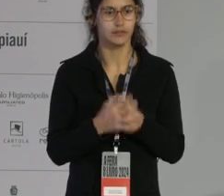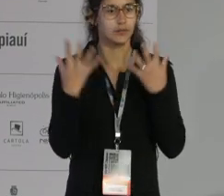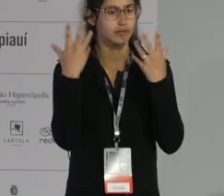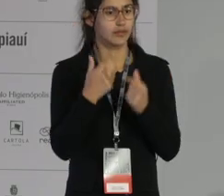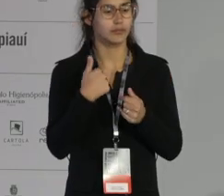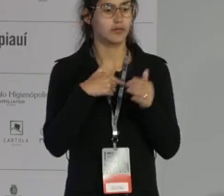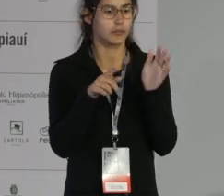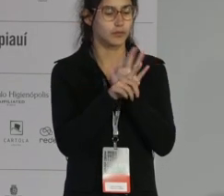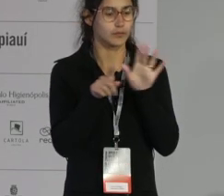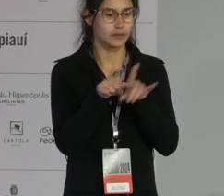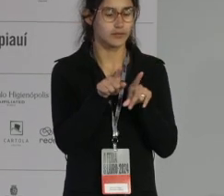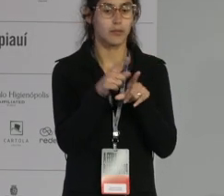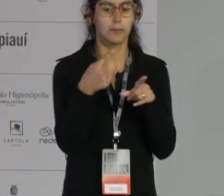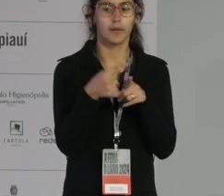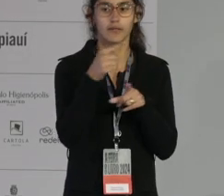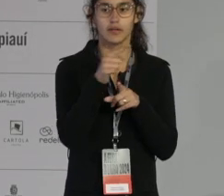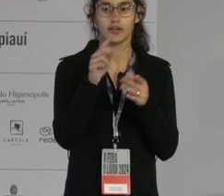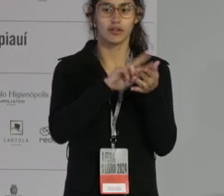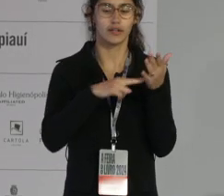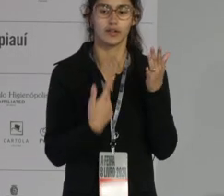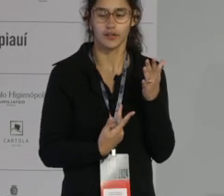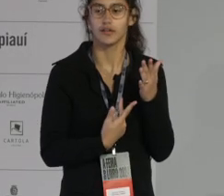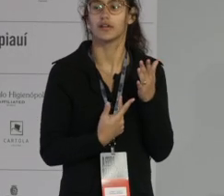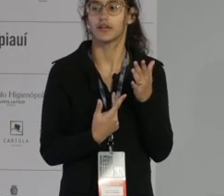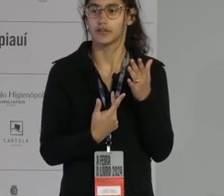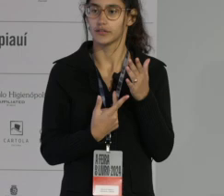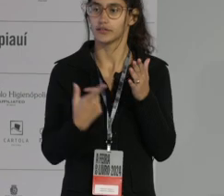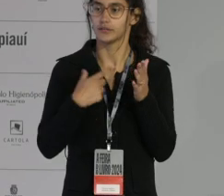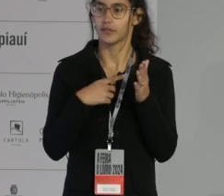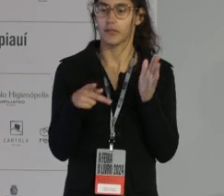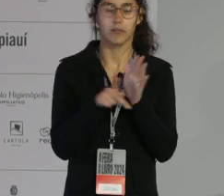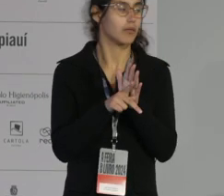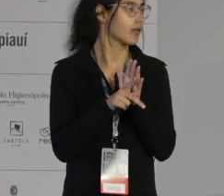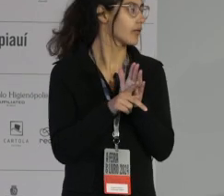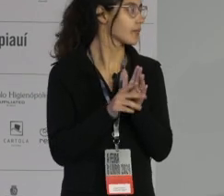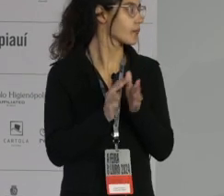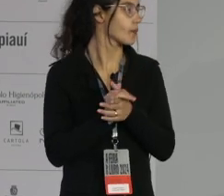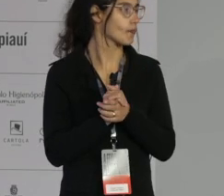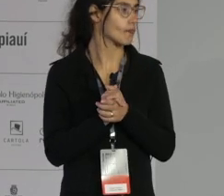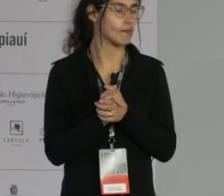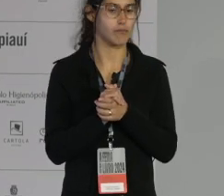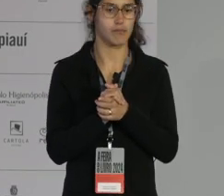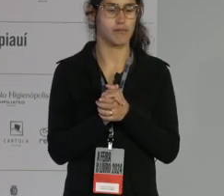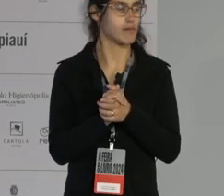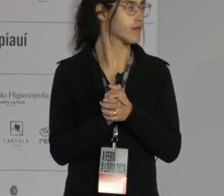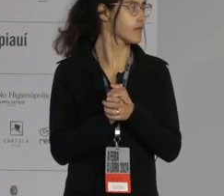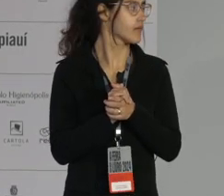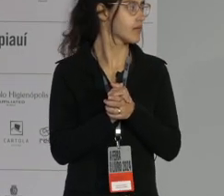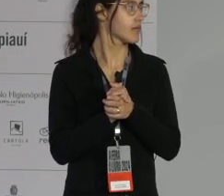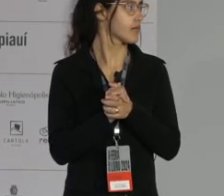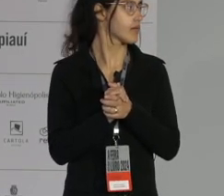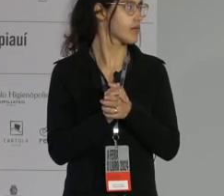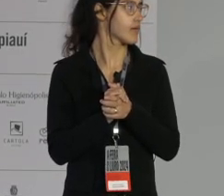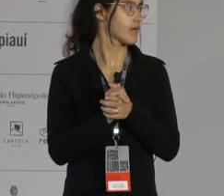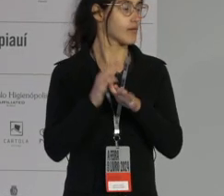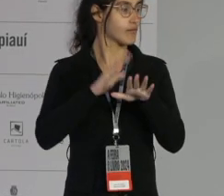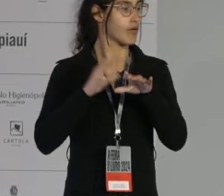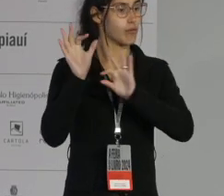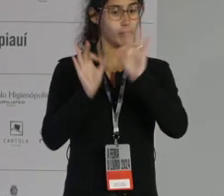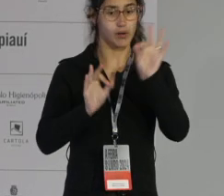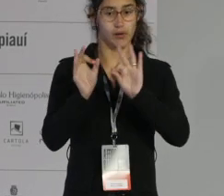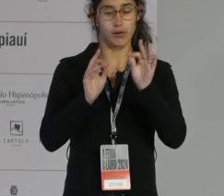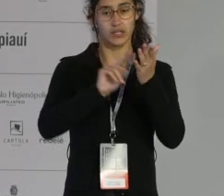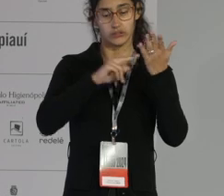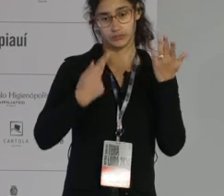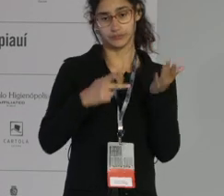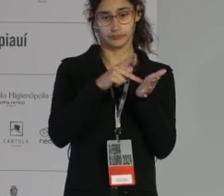das minhas perguntas também. Por que você tinha traduzido Wild Side por Lado de Lá? Foi uma, assim, foi um problema de tradução